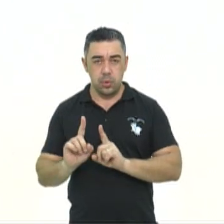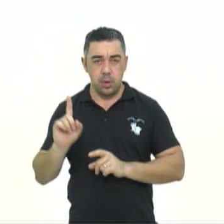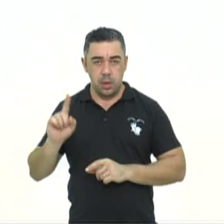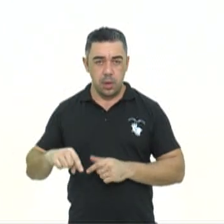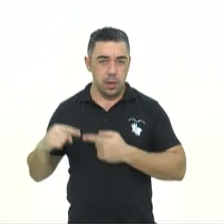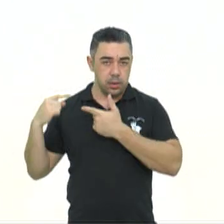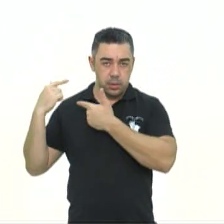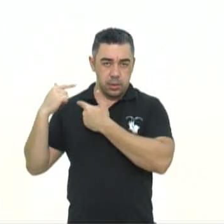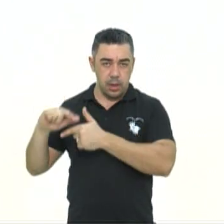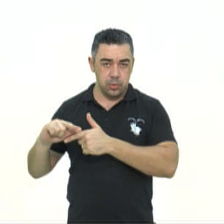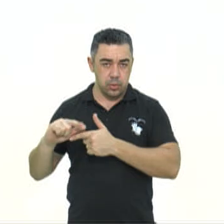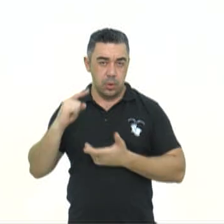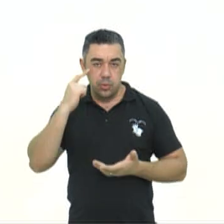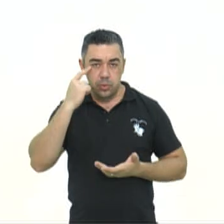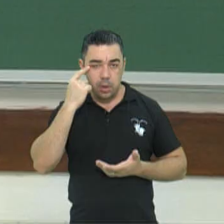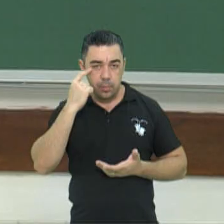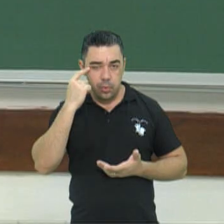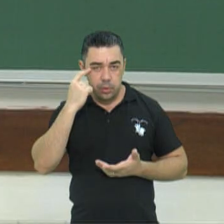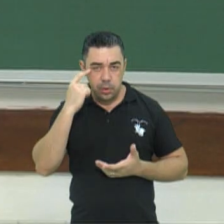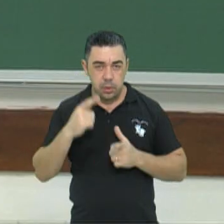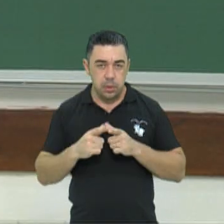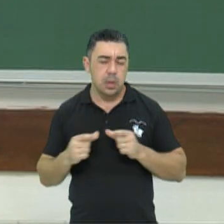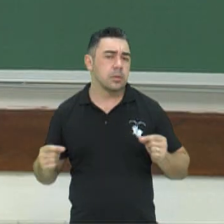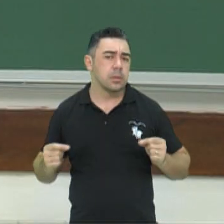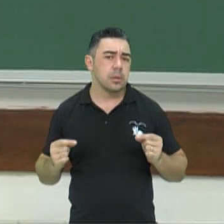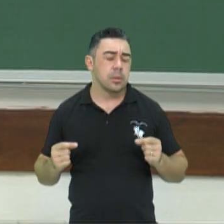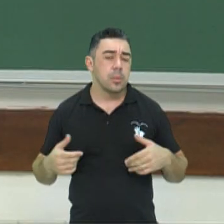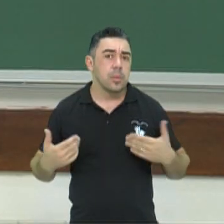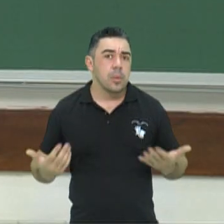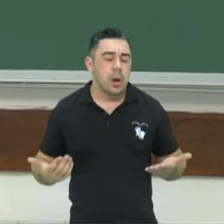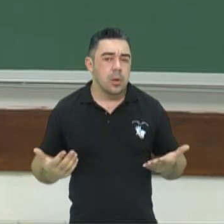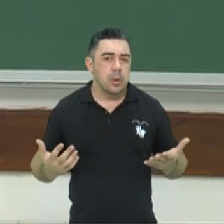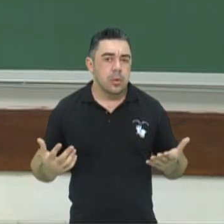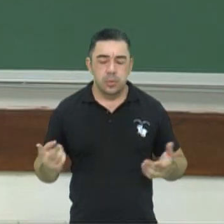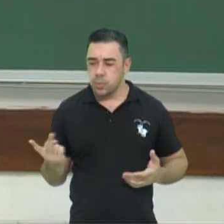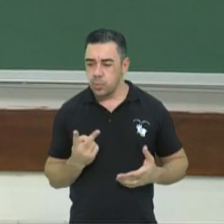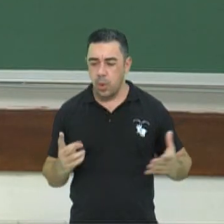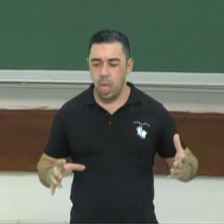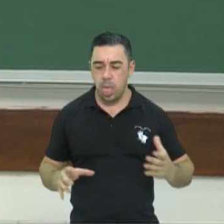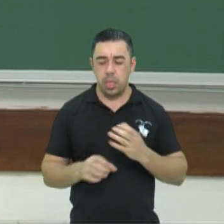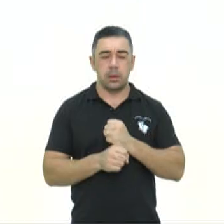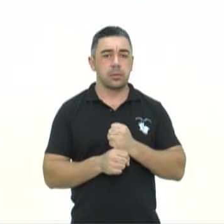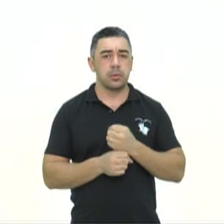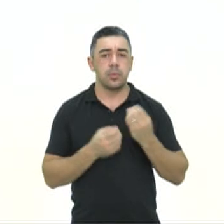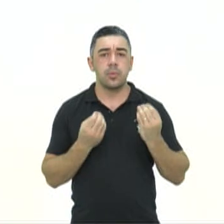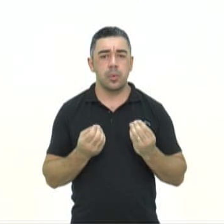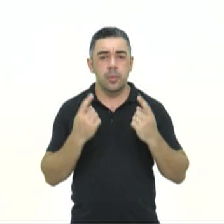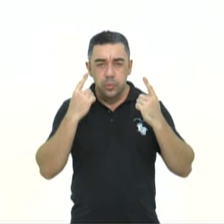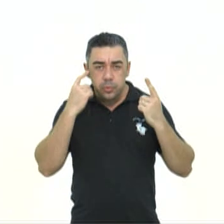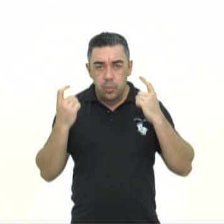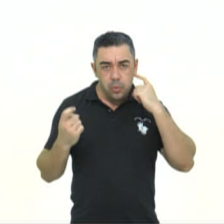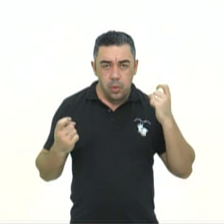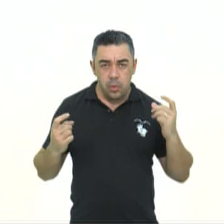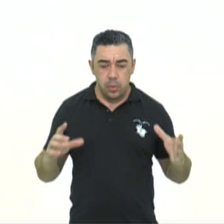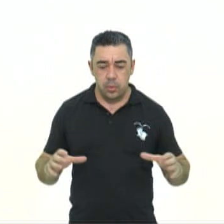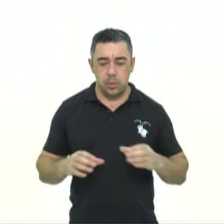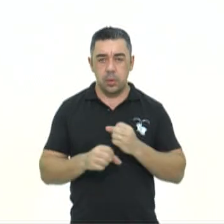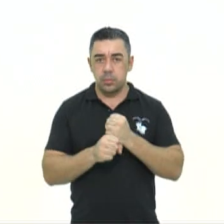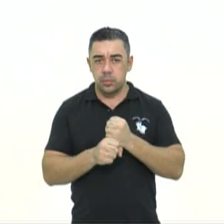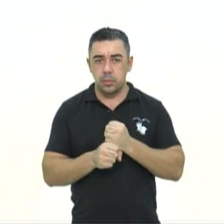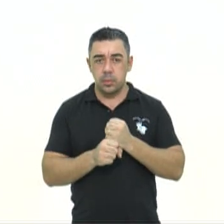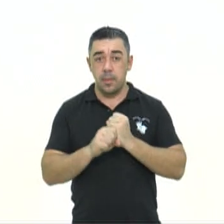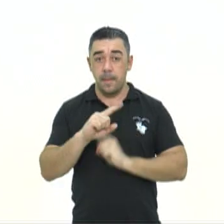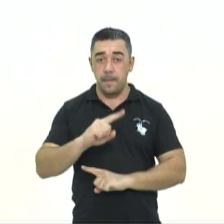tradicional japonesa? Qual que seria o resultado dessa soma de sonoridades, né? E se adicionássemos